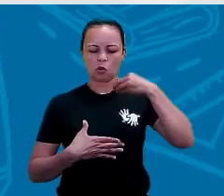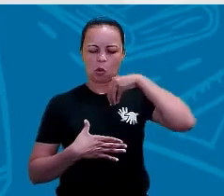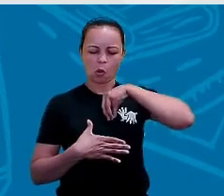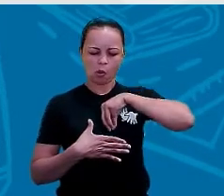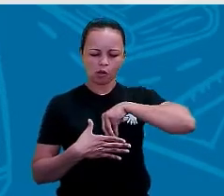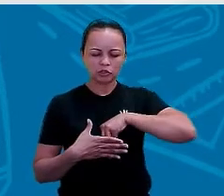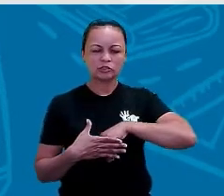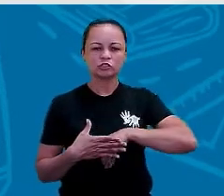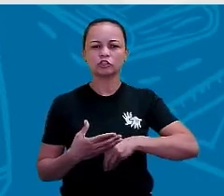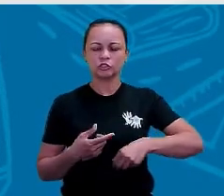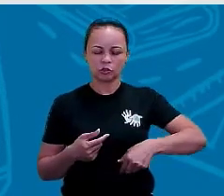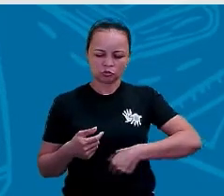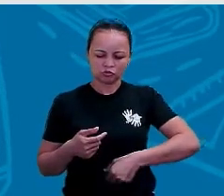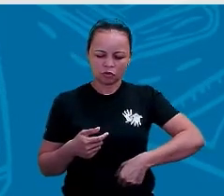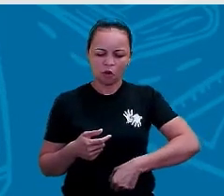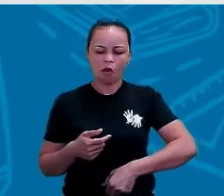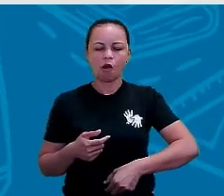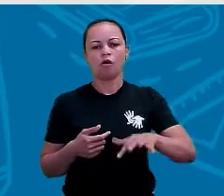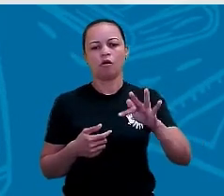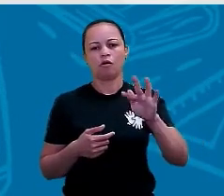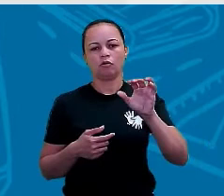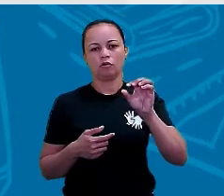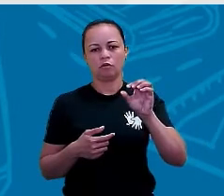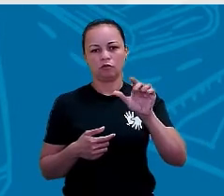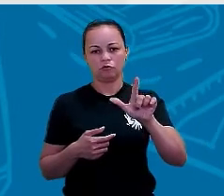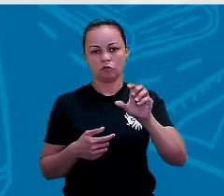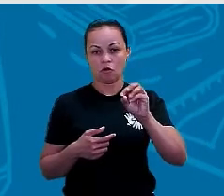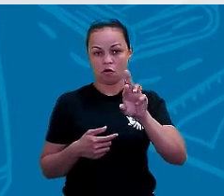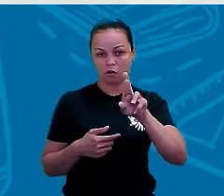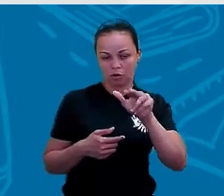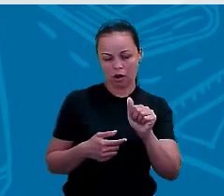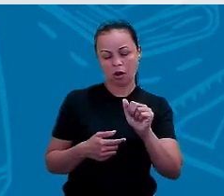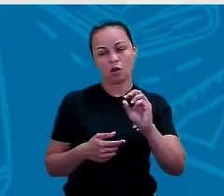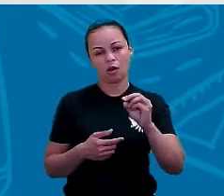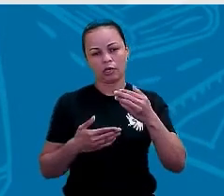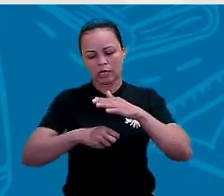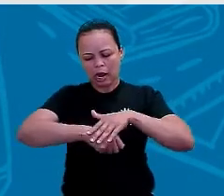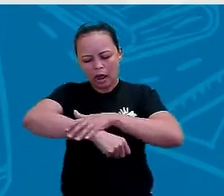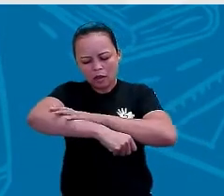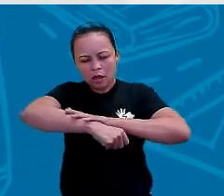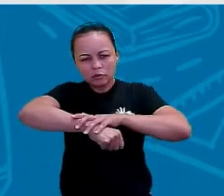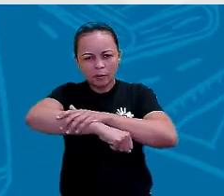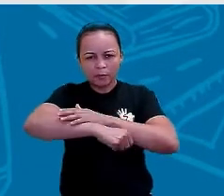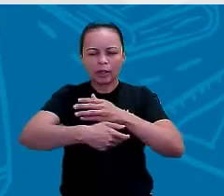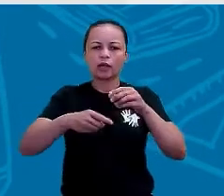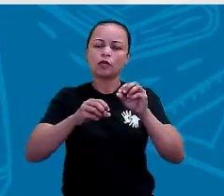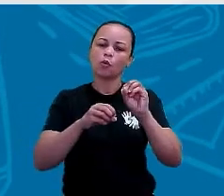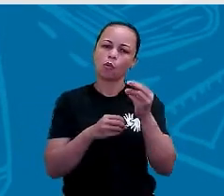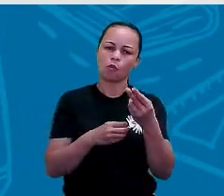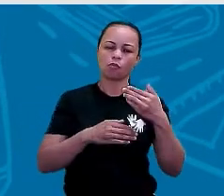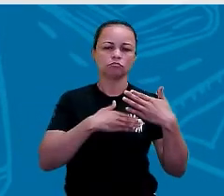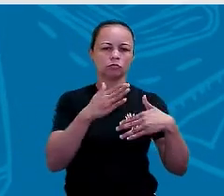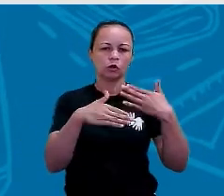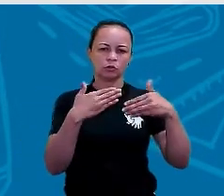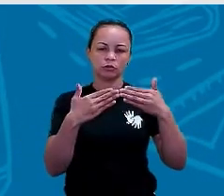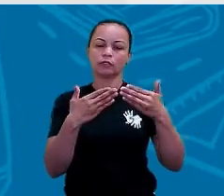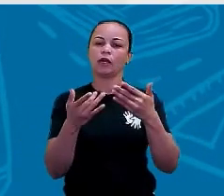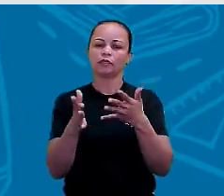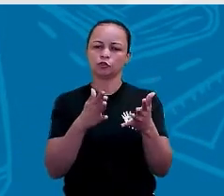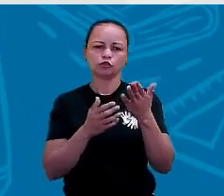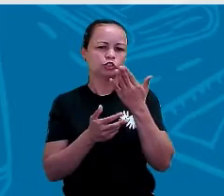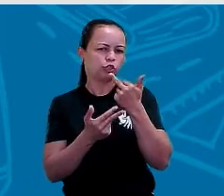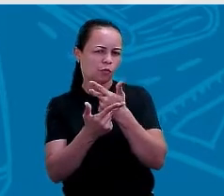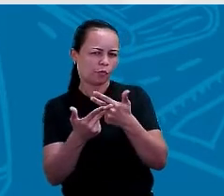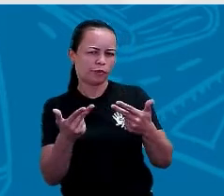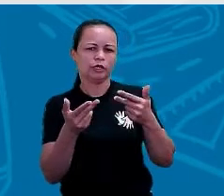lar, formando a flora intestinal, seja na nossa pele ou em vários processos produtivos, como eu citei para vocês, de alimentos,